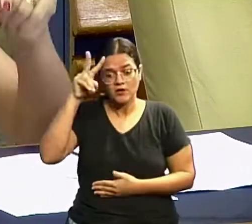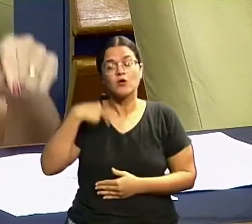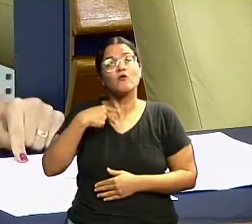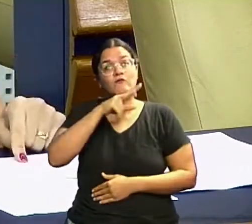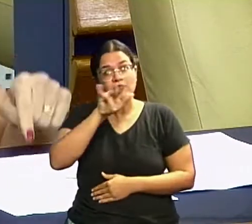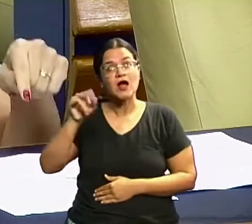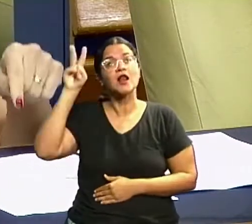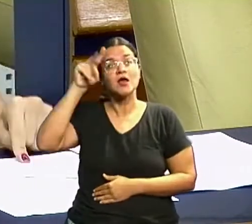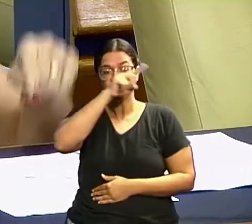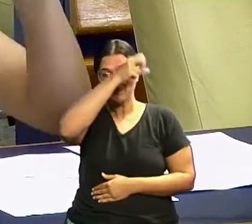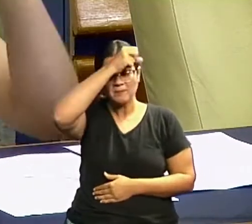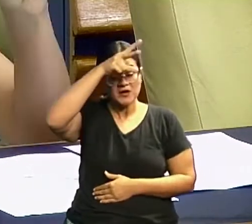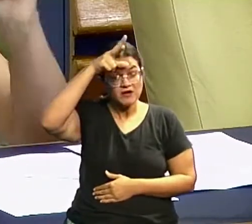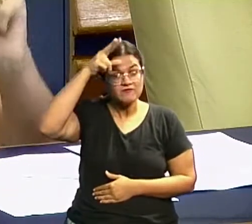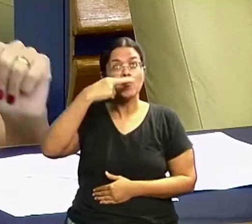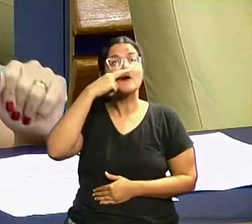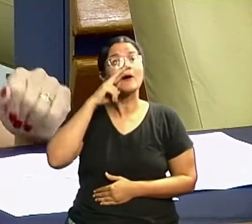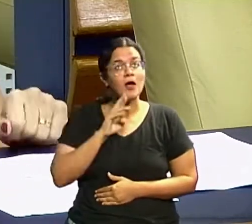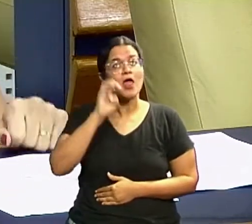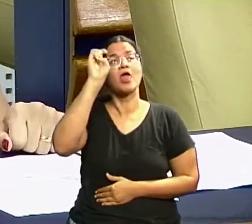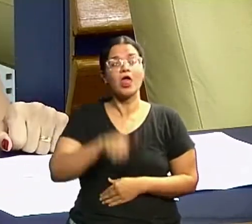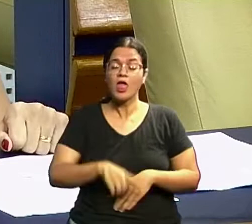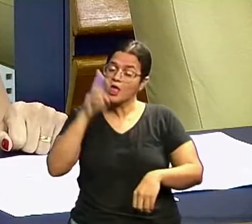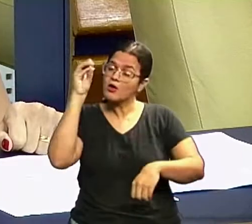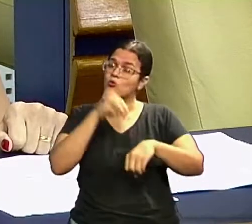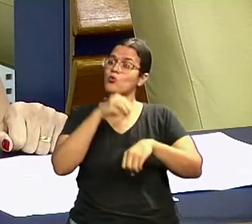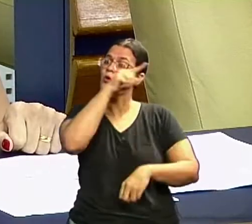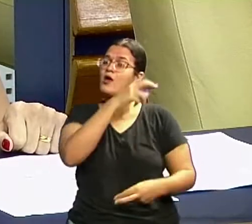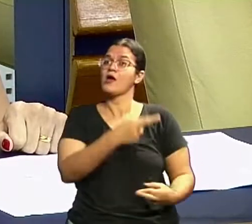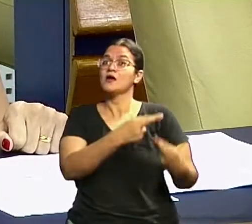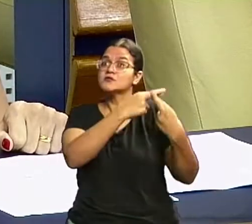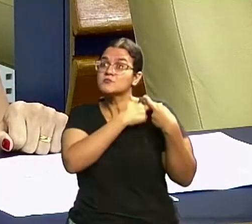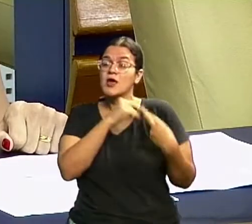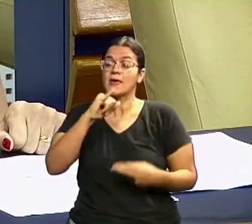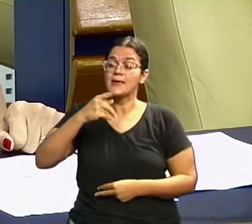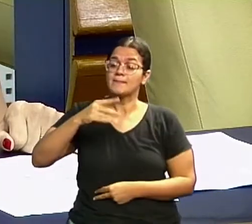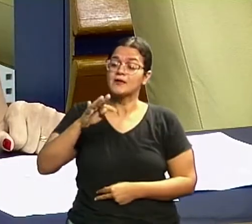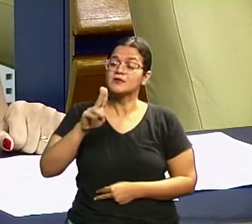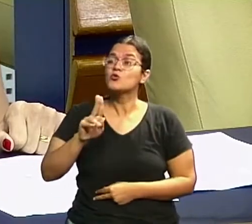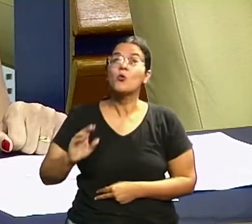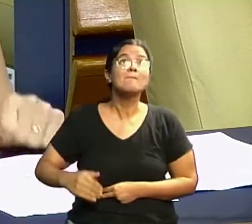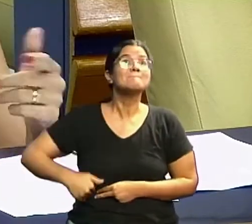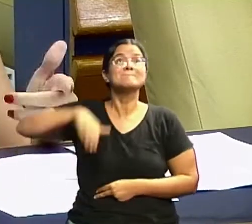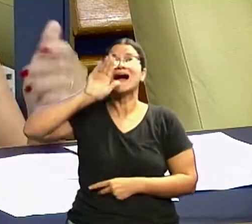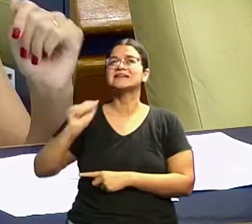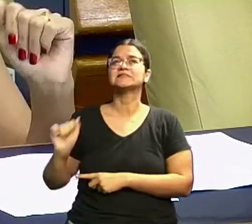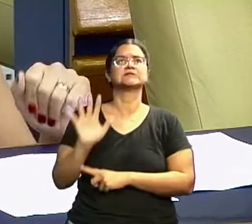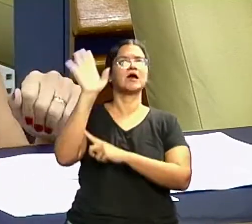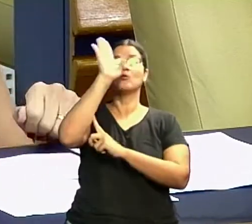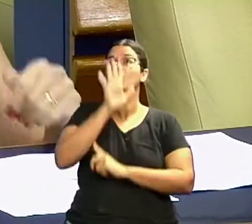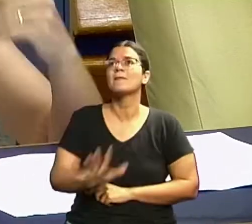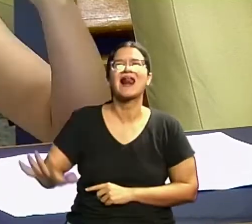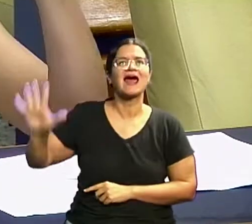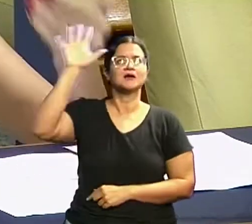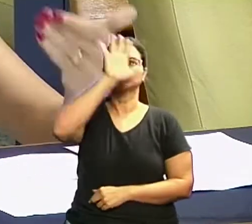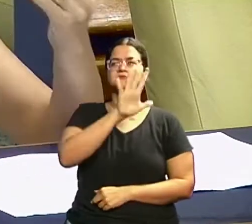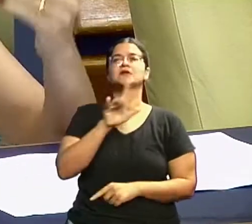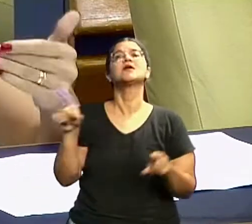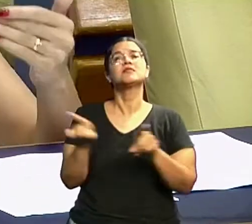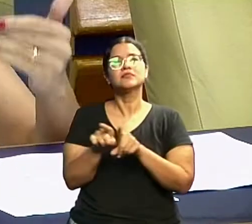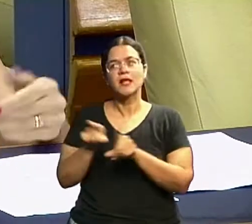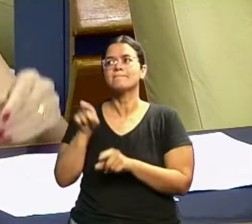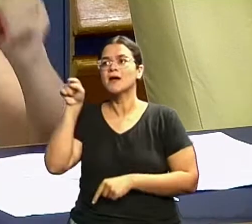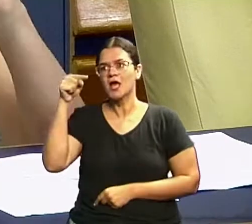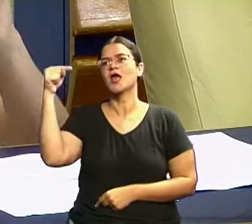lembrar. Prefeito Rogério Cruz é o responsável pelo IPTU mais caro do Brasil. E também o nosso